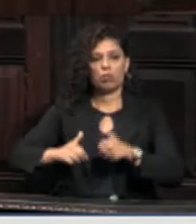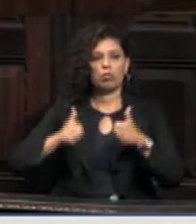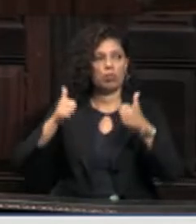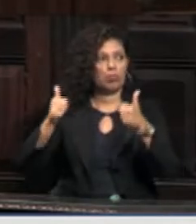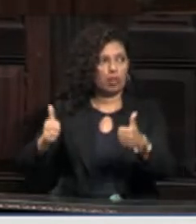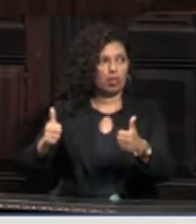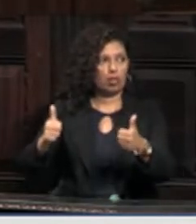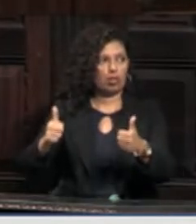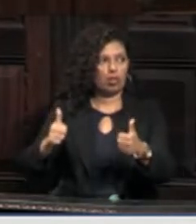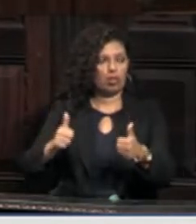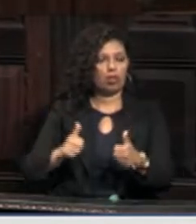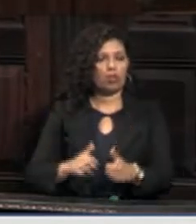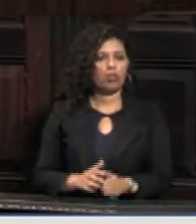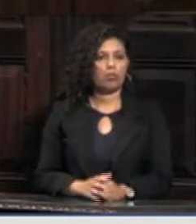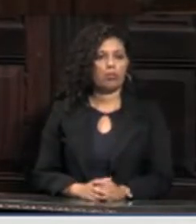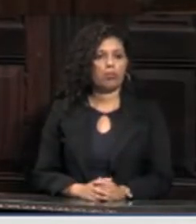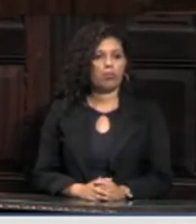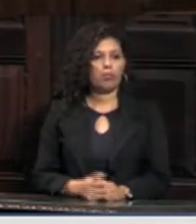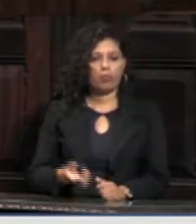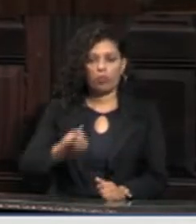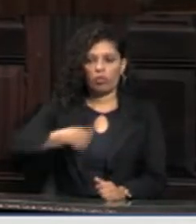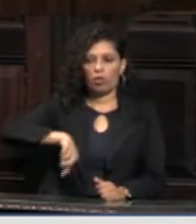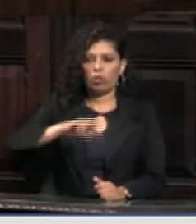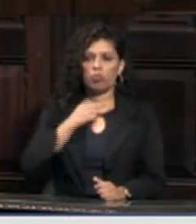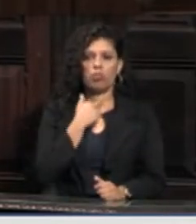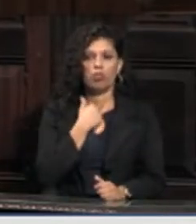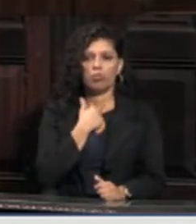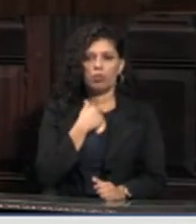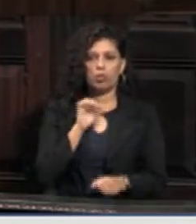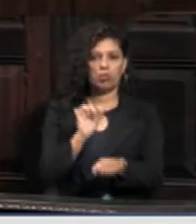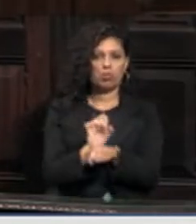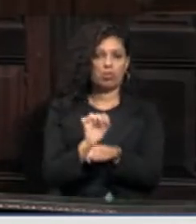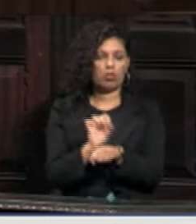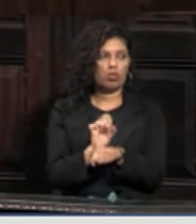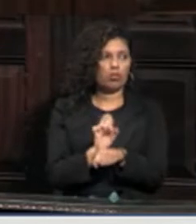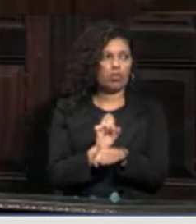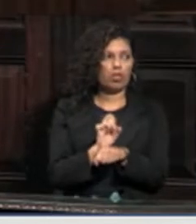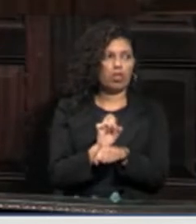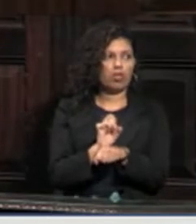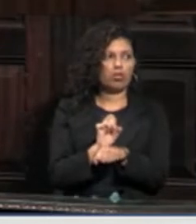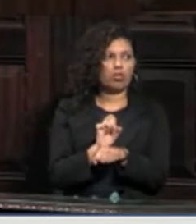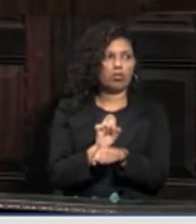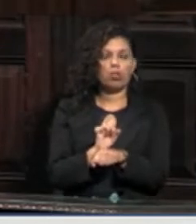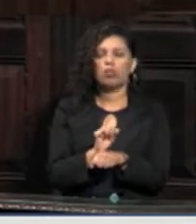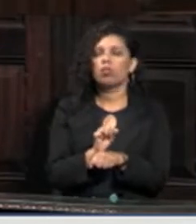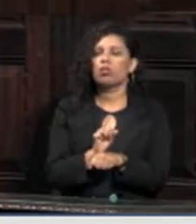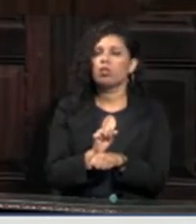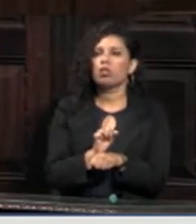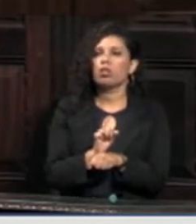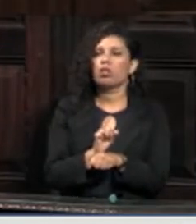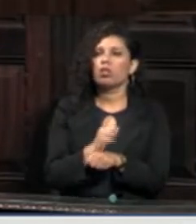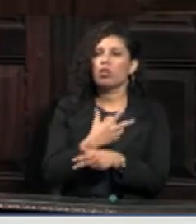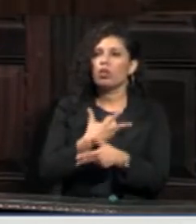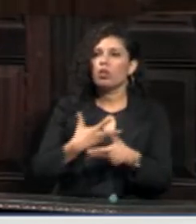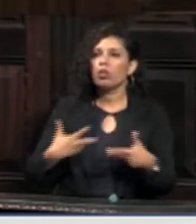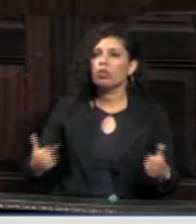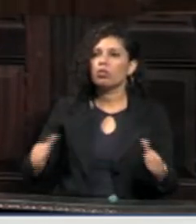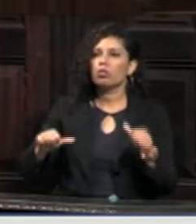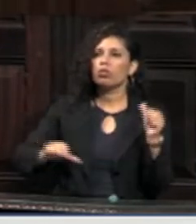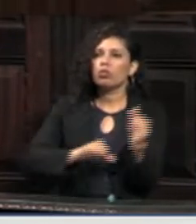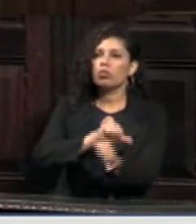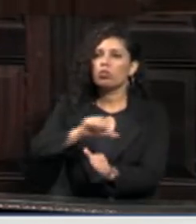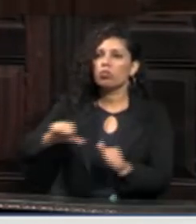saúde. Nós não podemos, só um instantinho, nós não podemos esperar que o sistema mude sem